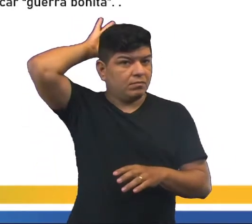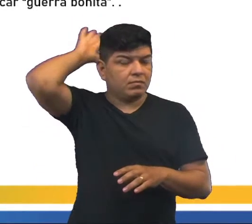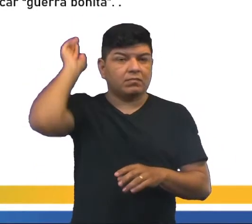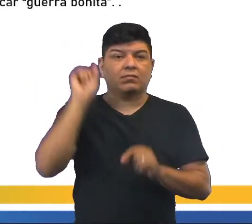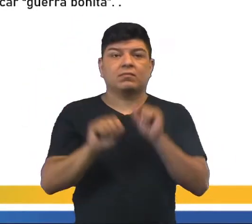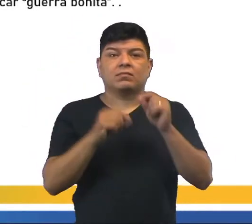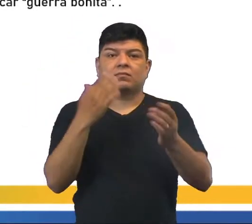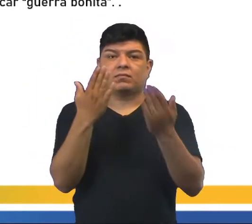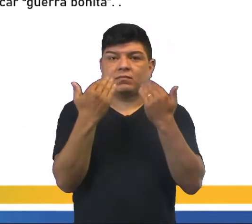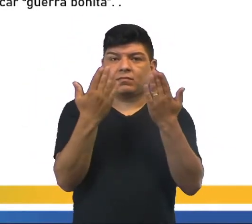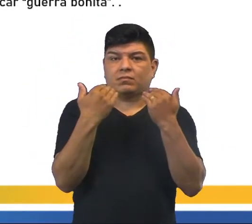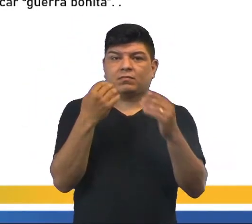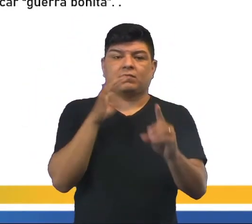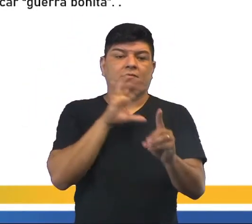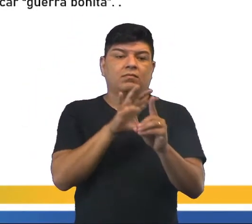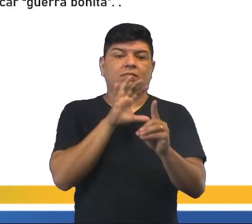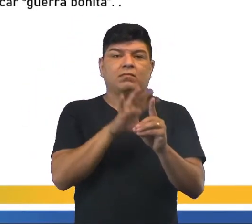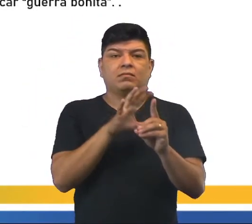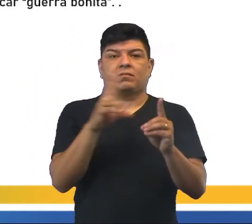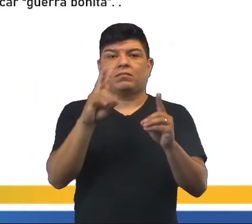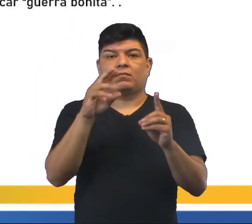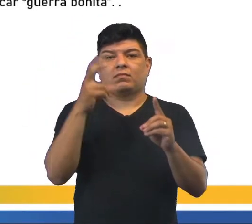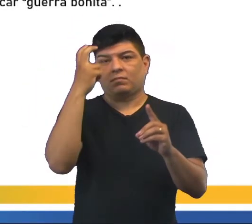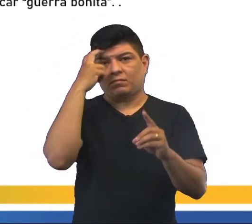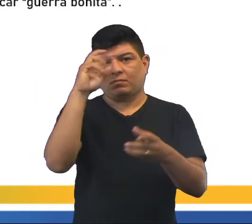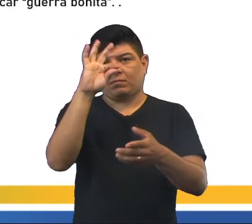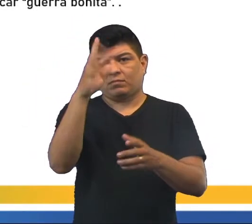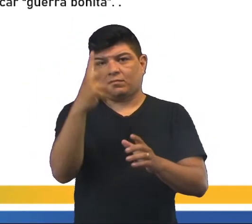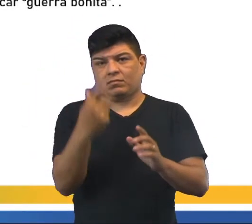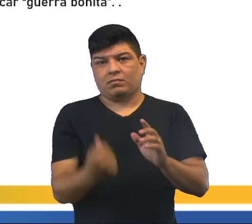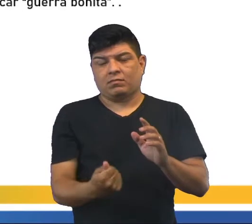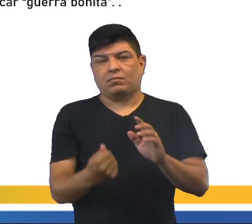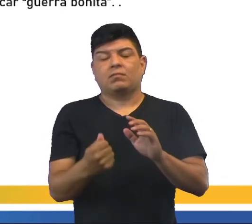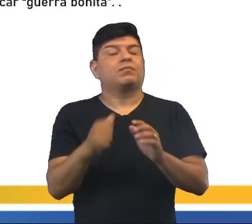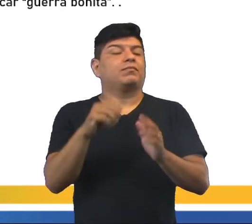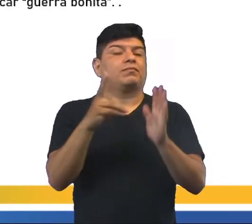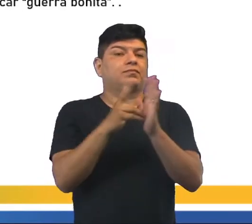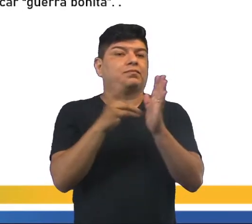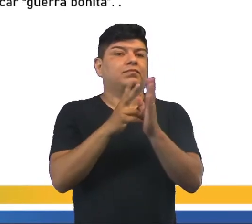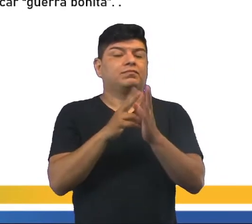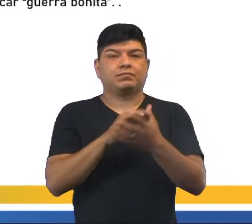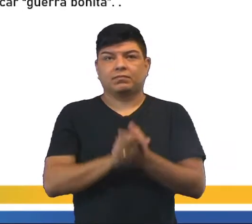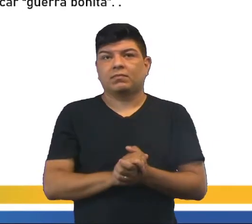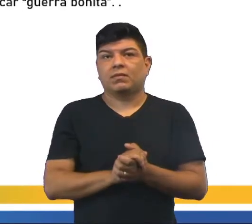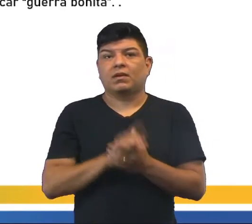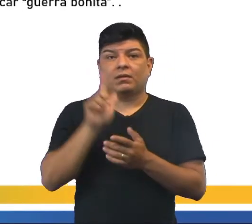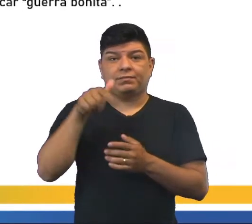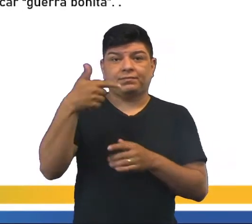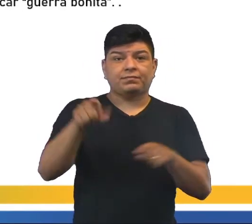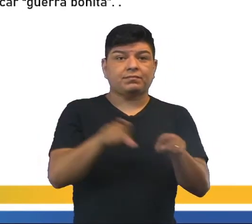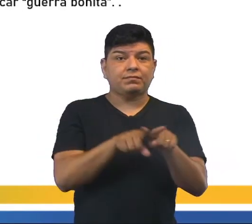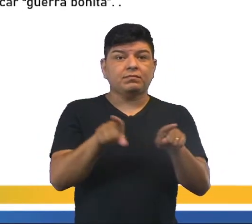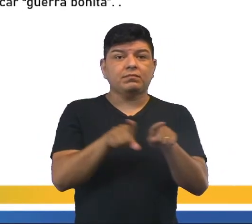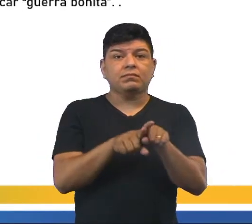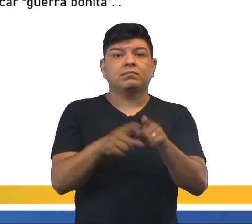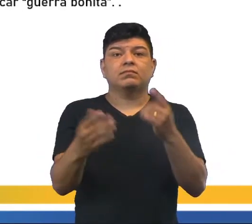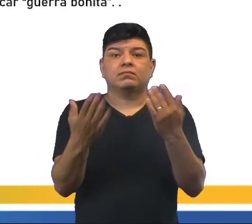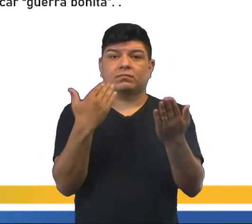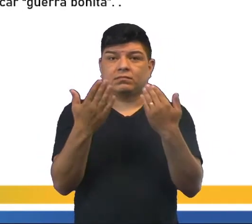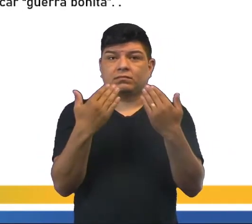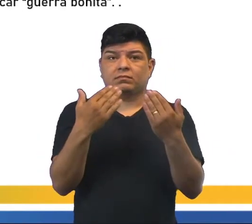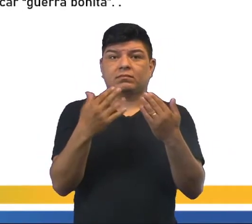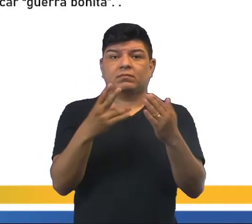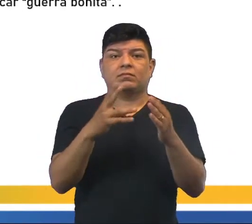discussão sobre a possível influência da cultura indígena nessa manifestação. Outra suposição relacionada ao maracatu, a cultura